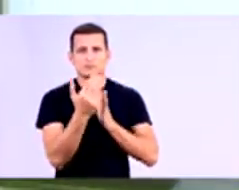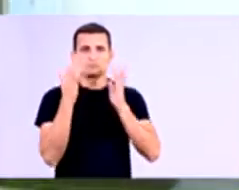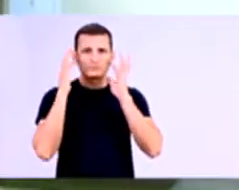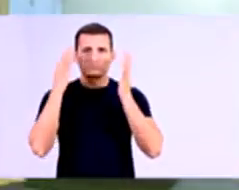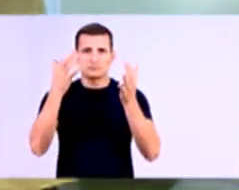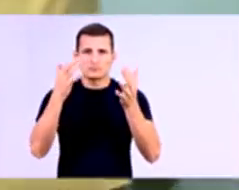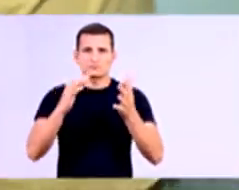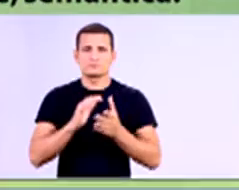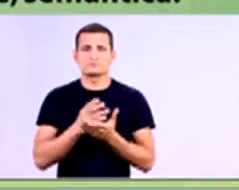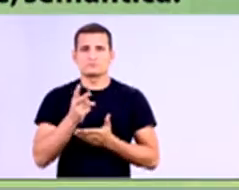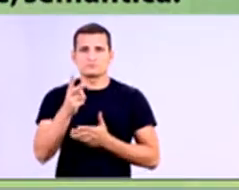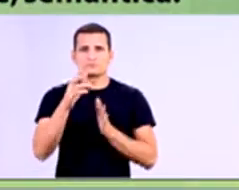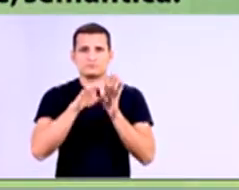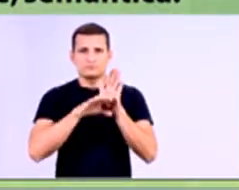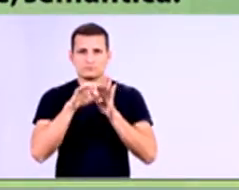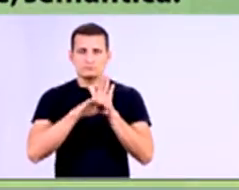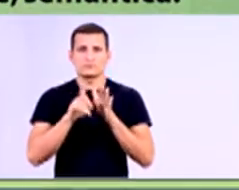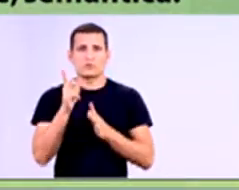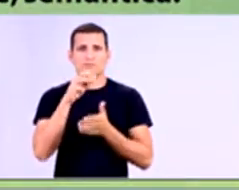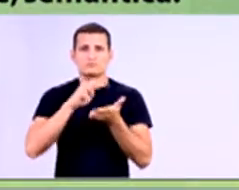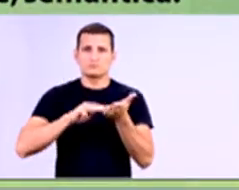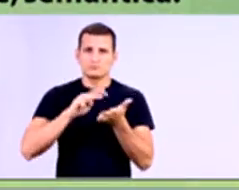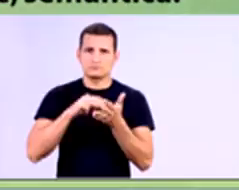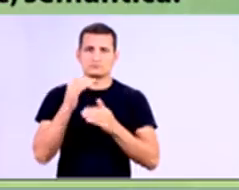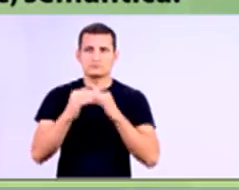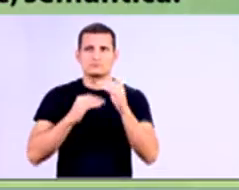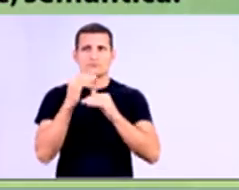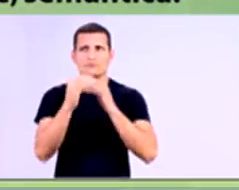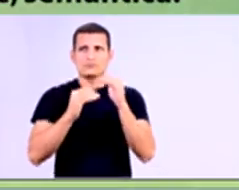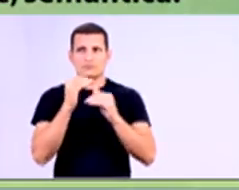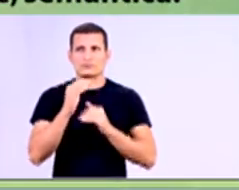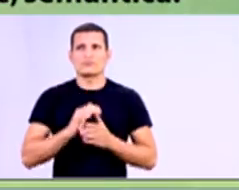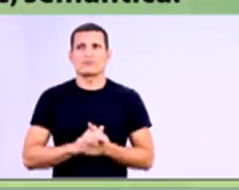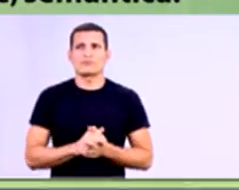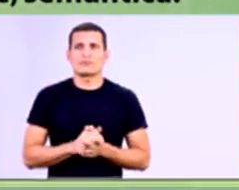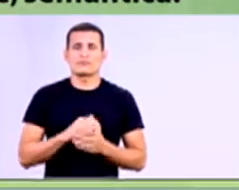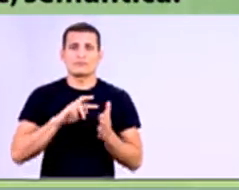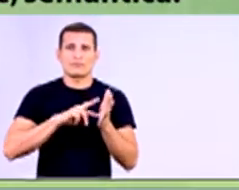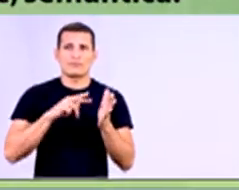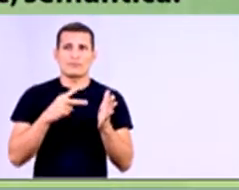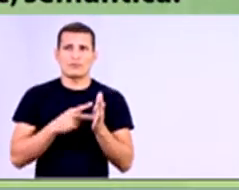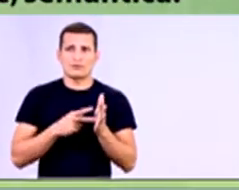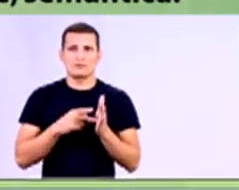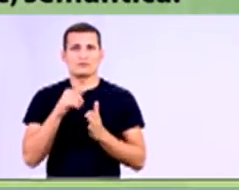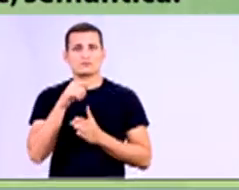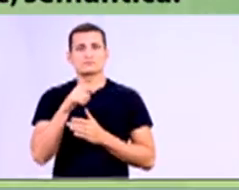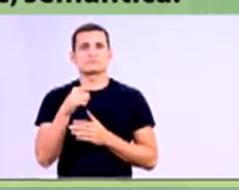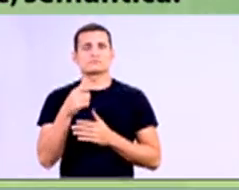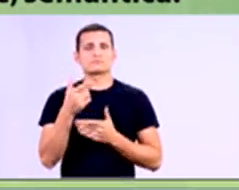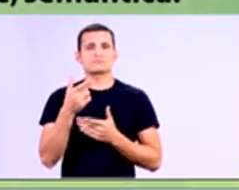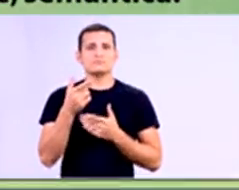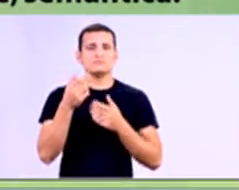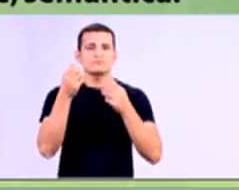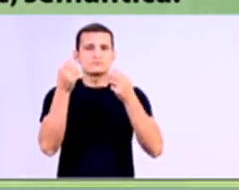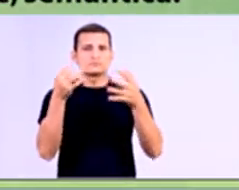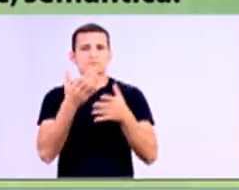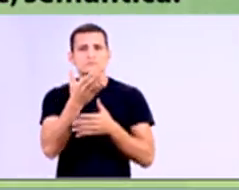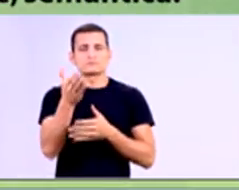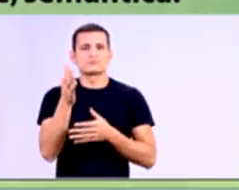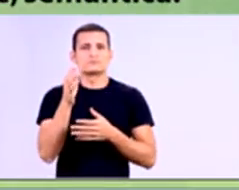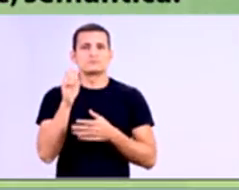Vamos continuar o conceito então. Não é uma metodologia de desenvolvimento. O que significa que ela não diz para você o que